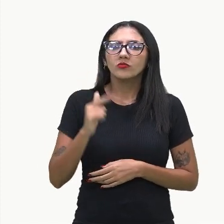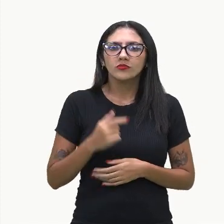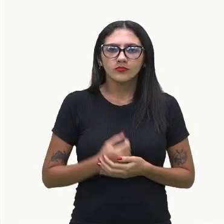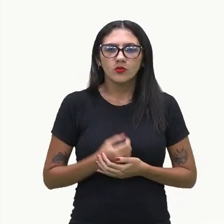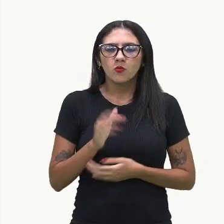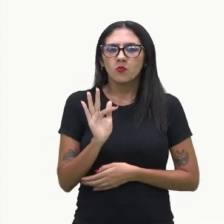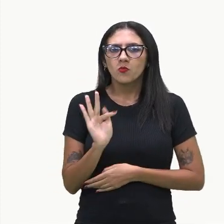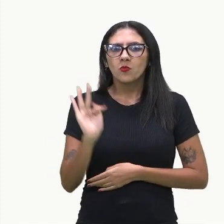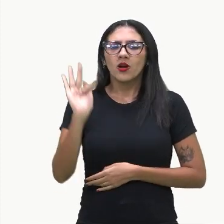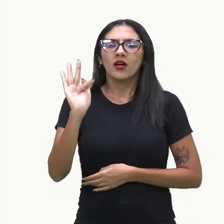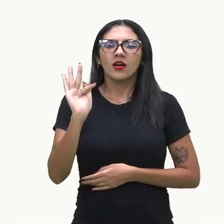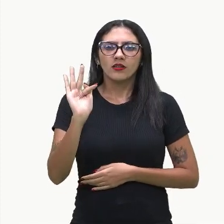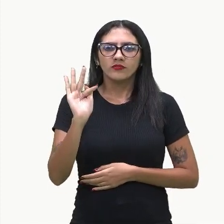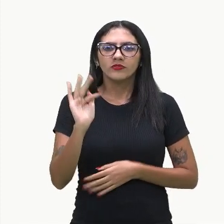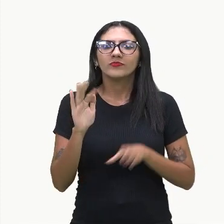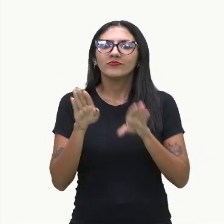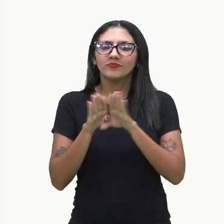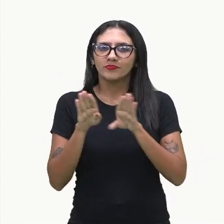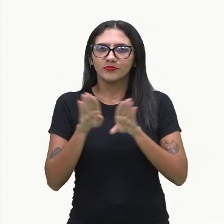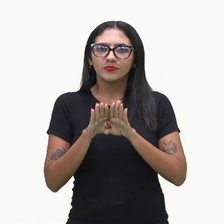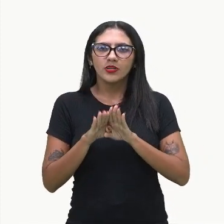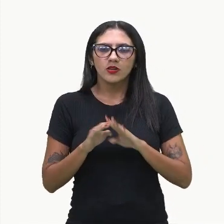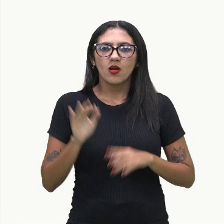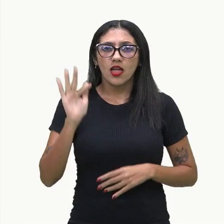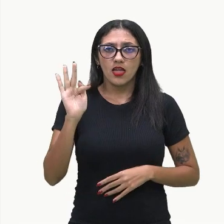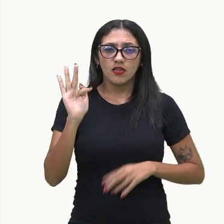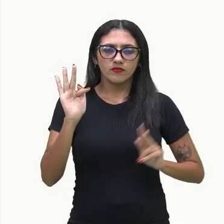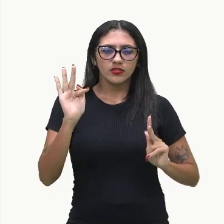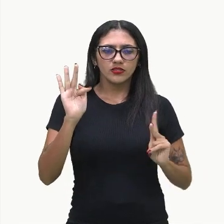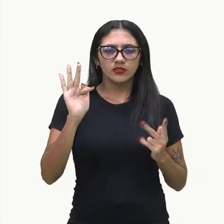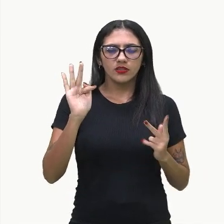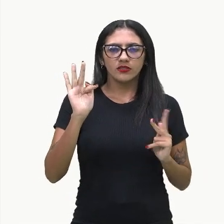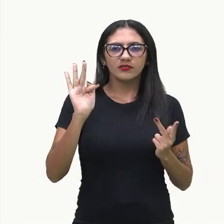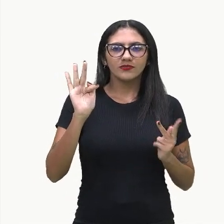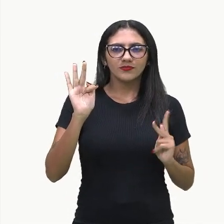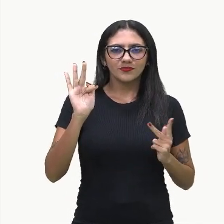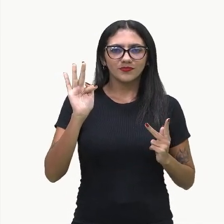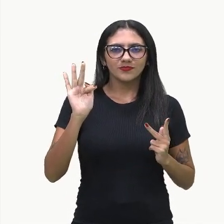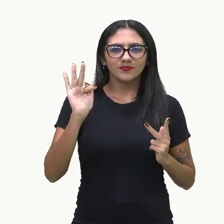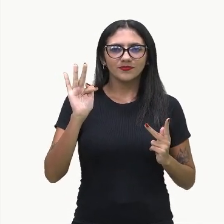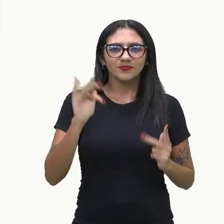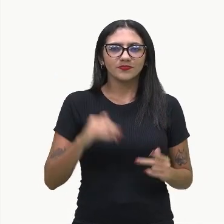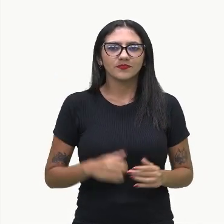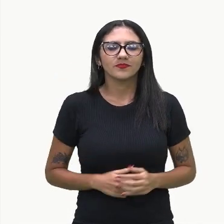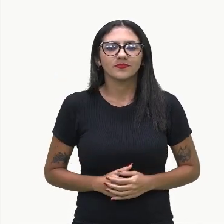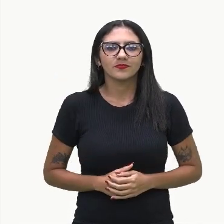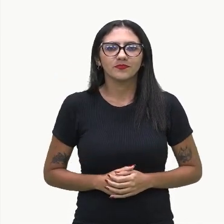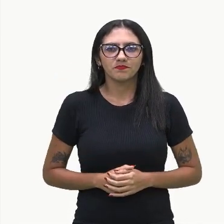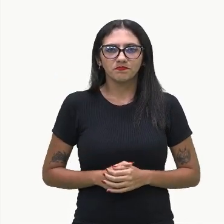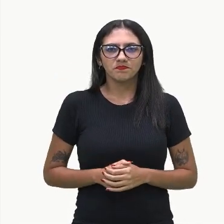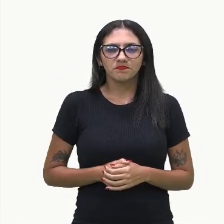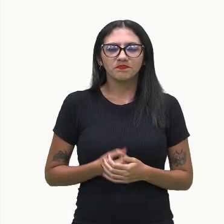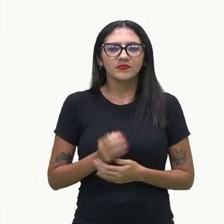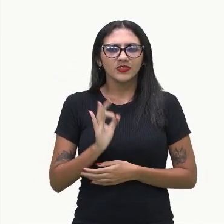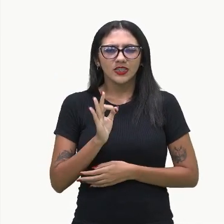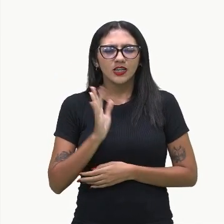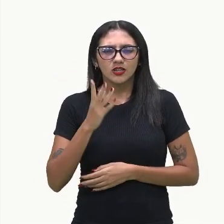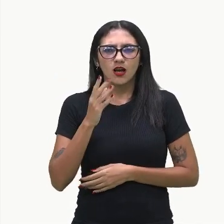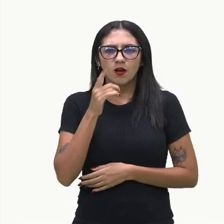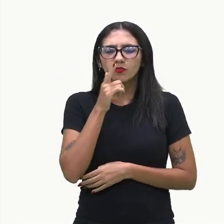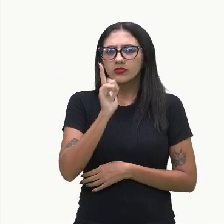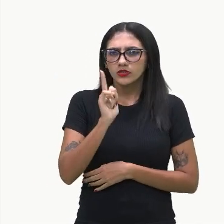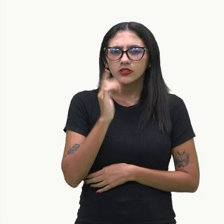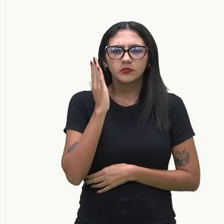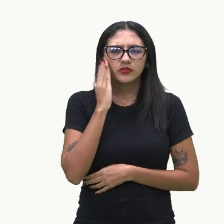oposto pelo vértice ao ângulo H. Tudo bem? Tranquilo? Já conseguiu aí,